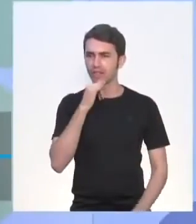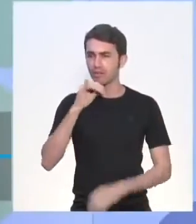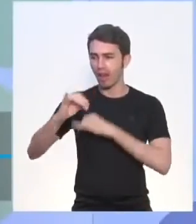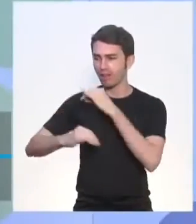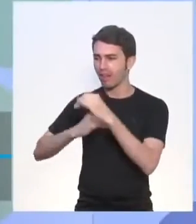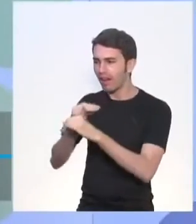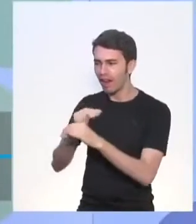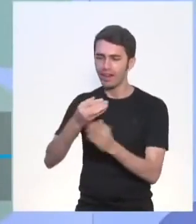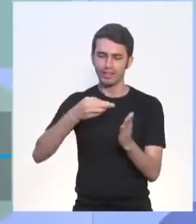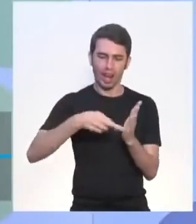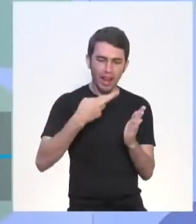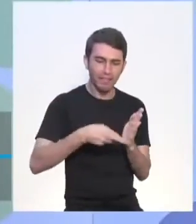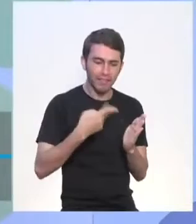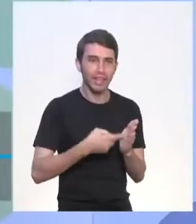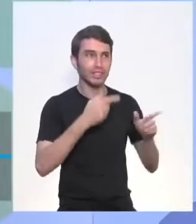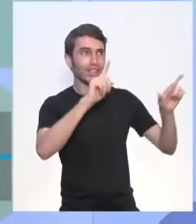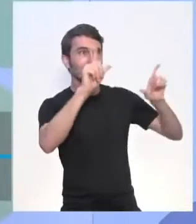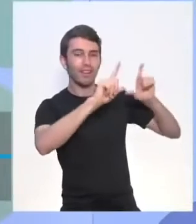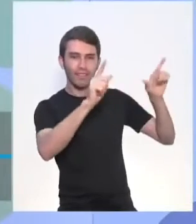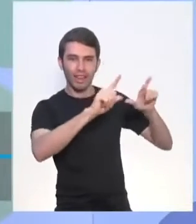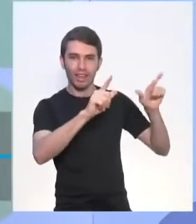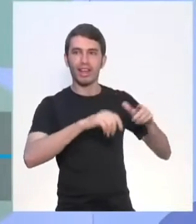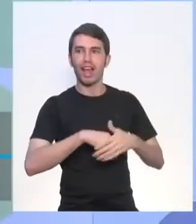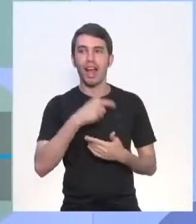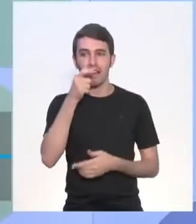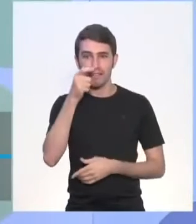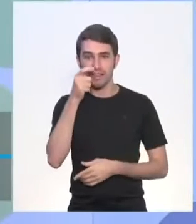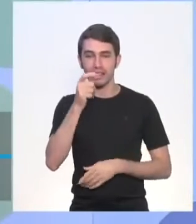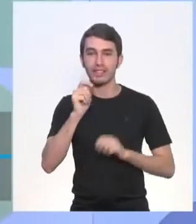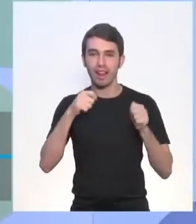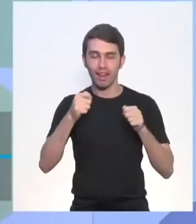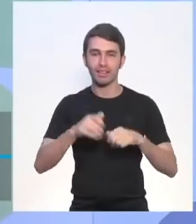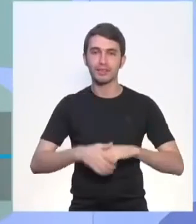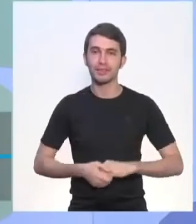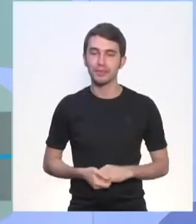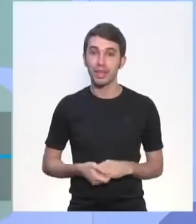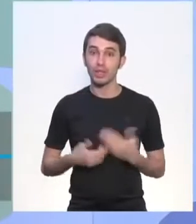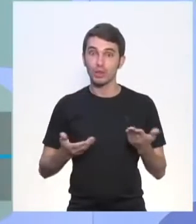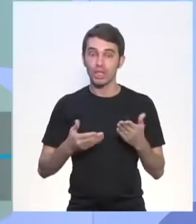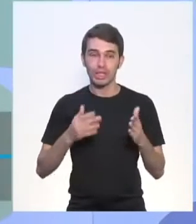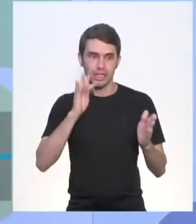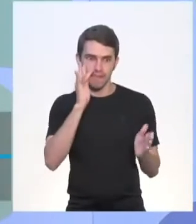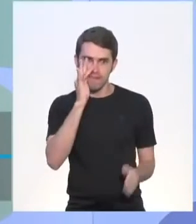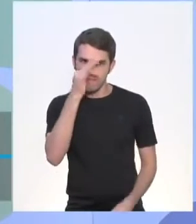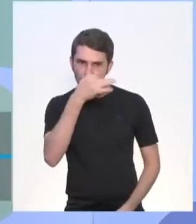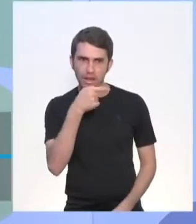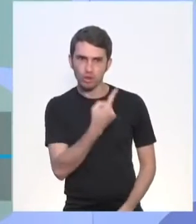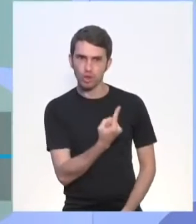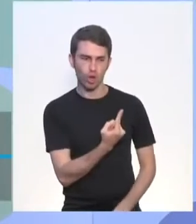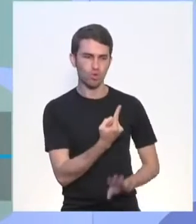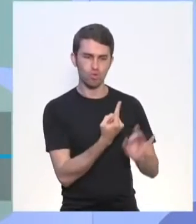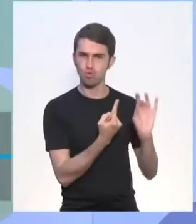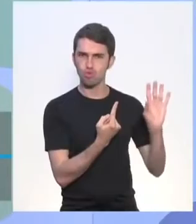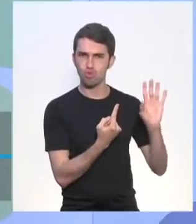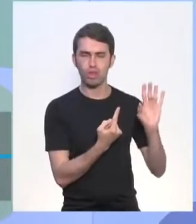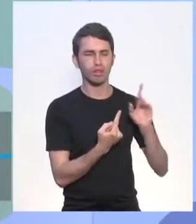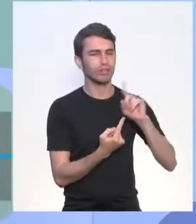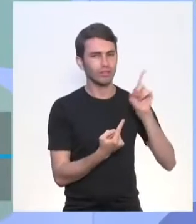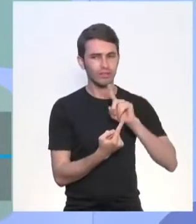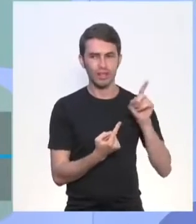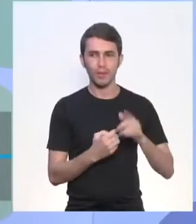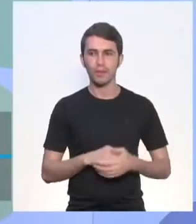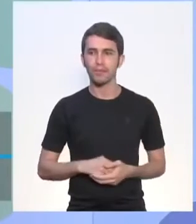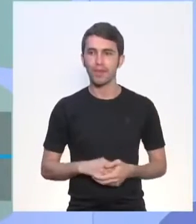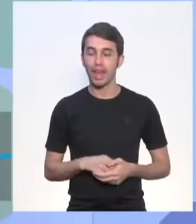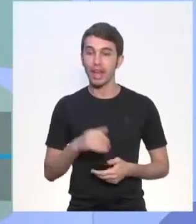fácil acessar, né? Não seja uma pessoa muito fiel ao suporte que você lê. Eu sei que a gente gosta, por exemplo, você